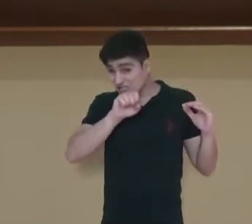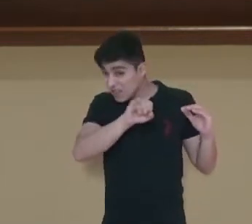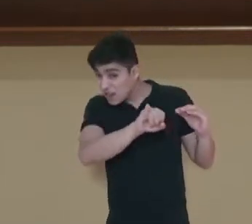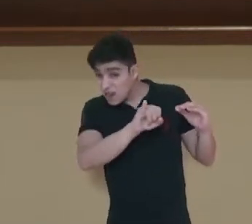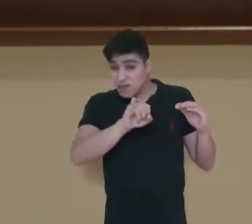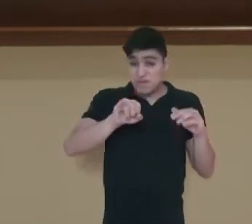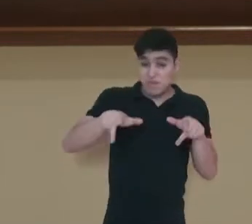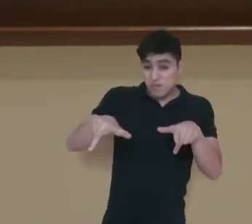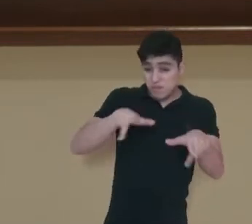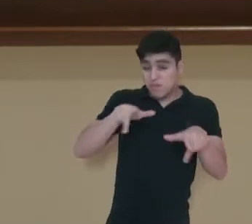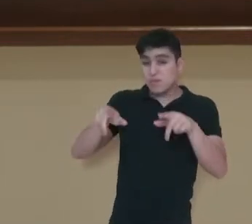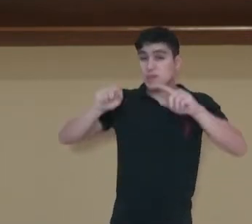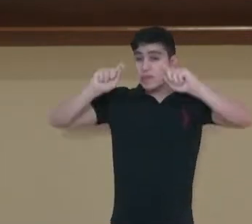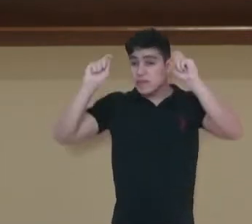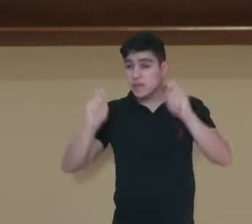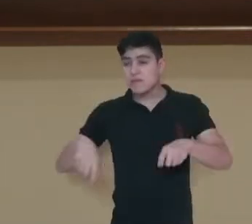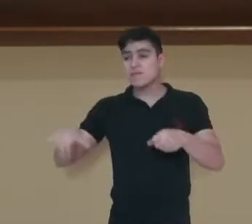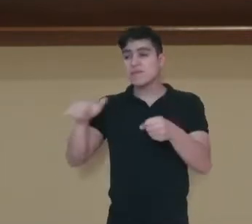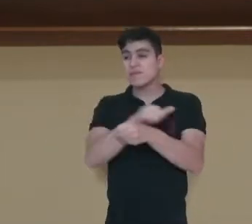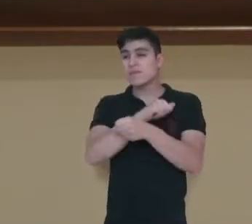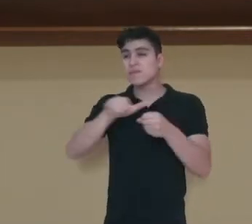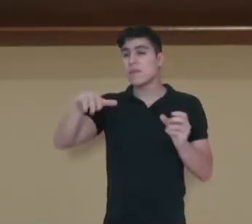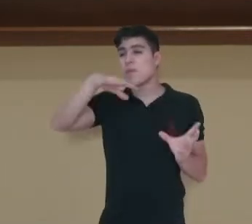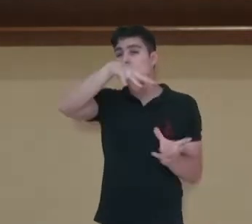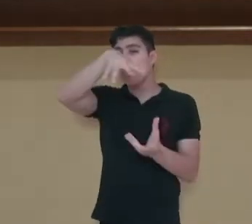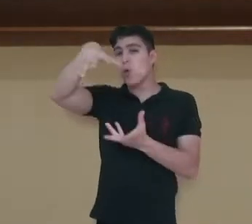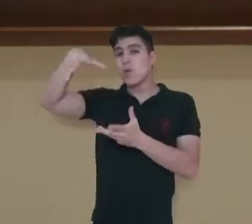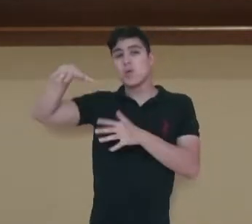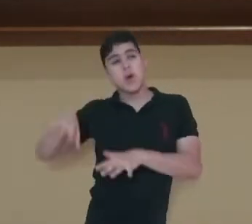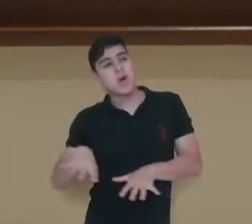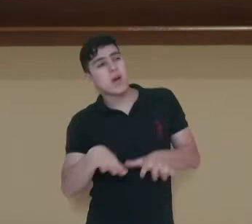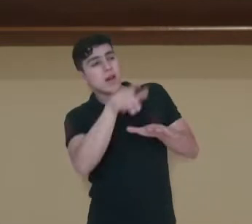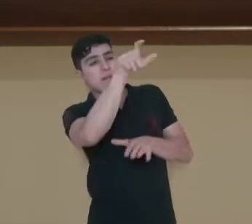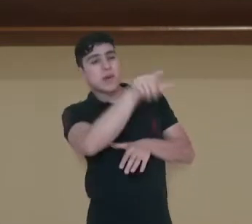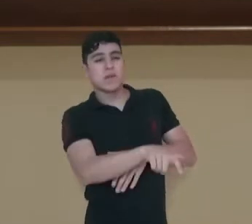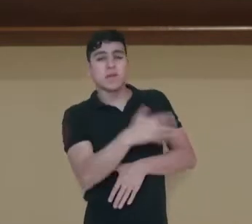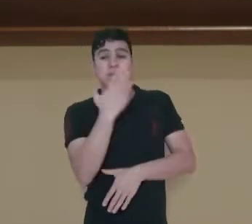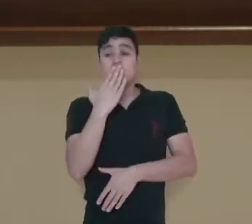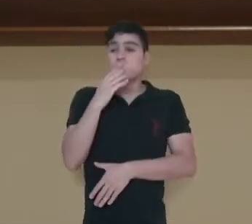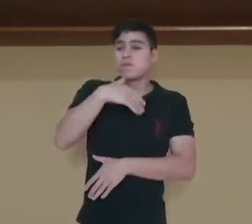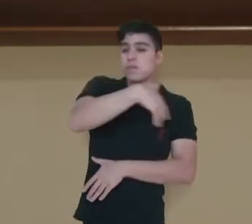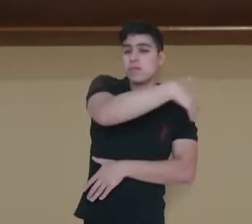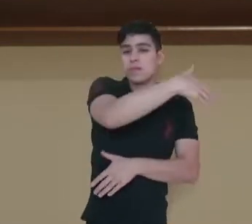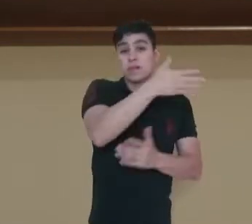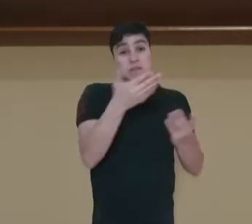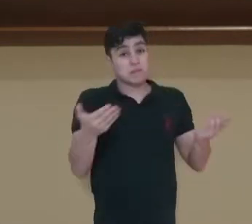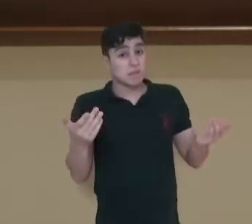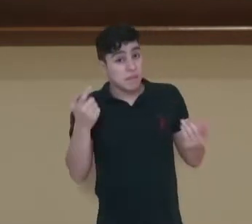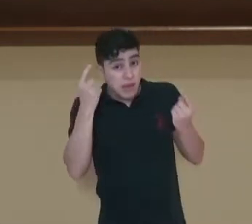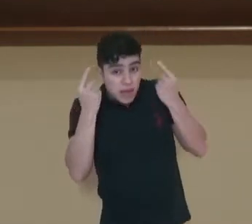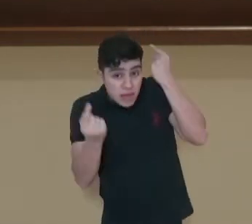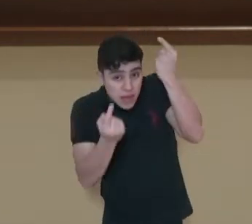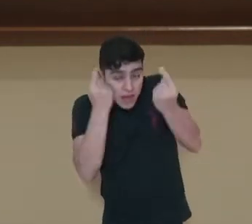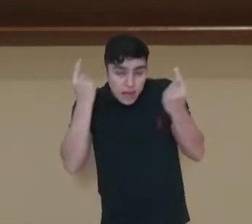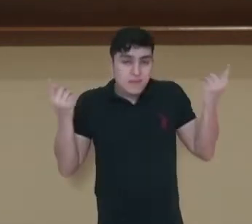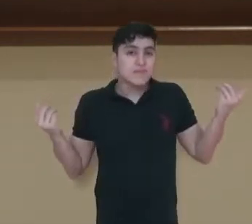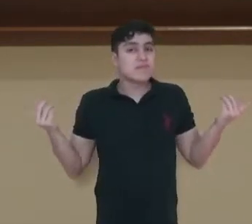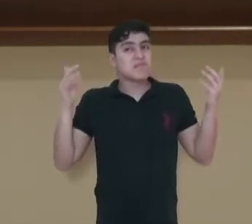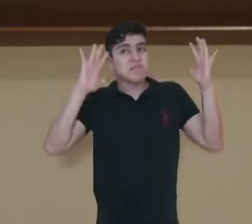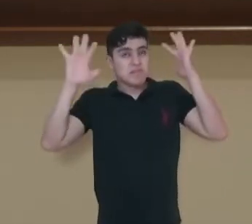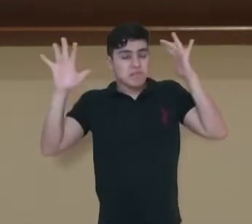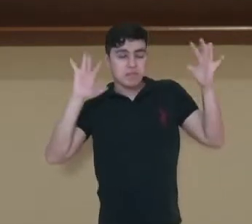uma forma do mundo olhar aquela pessoa que é deixada de lado? Dá para pensar, né? Essa aula vai responder a